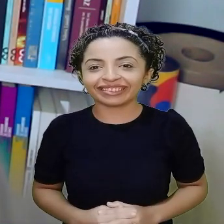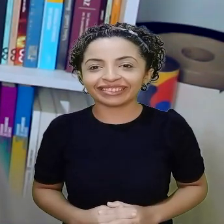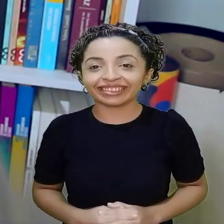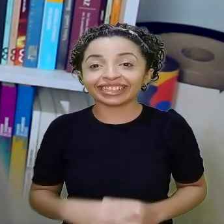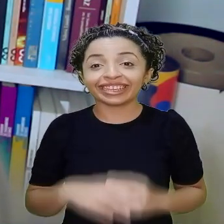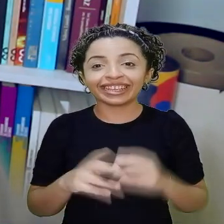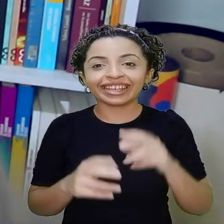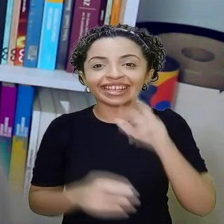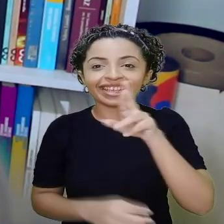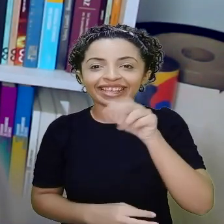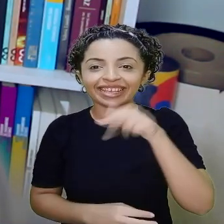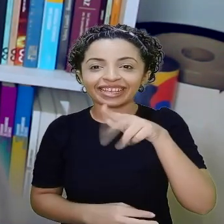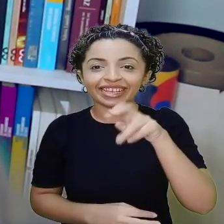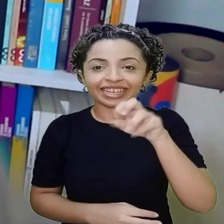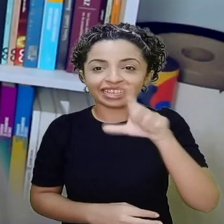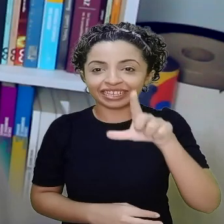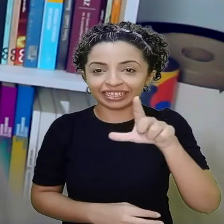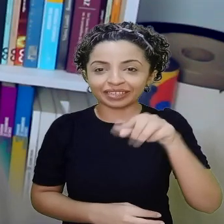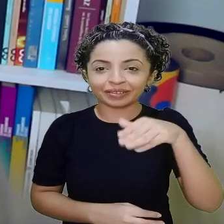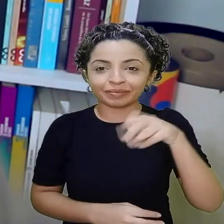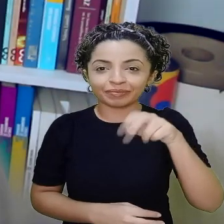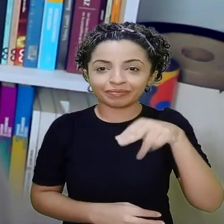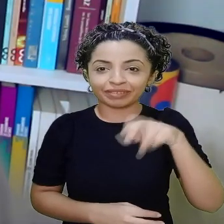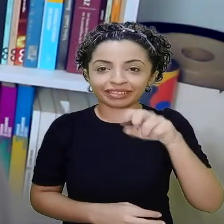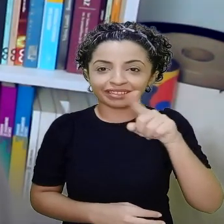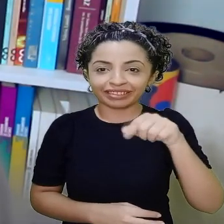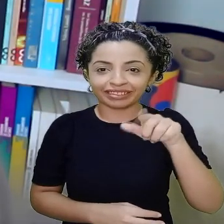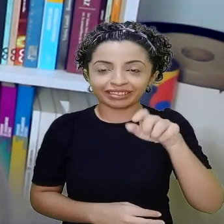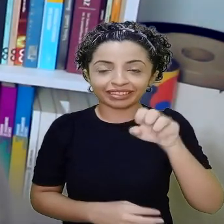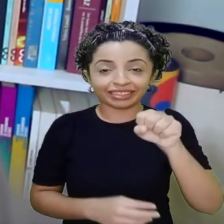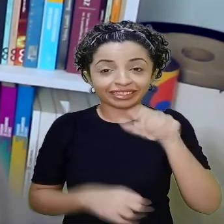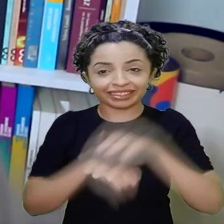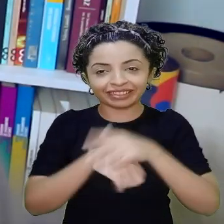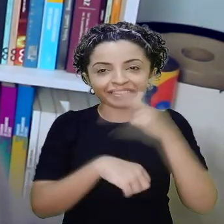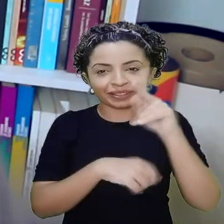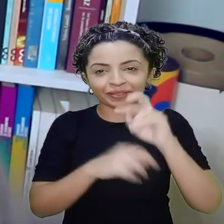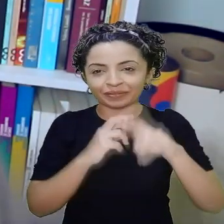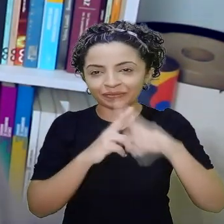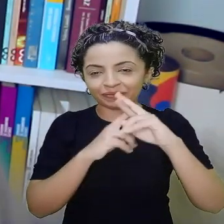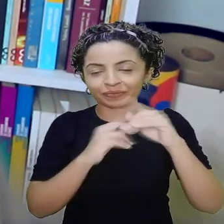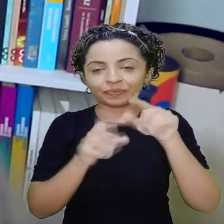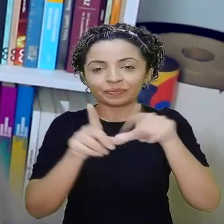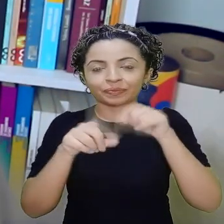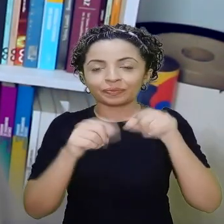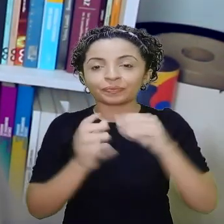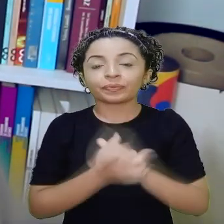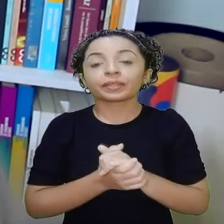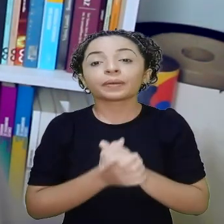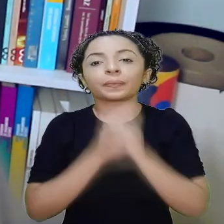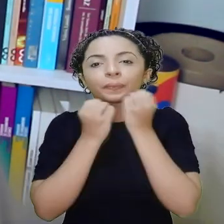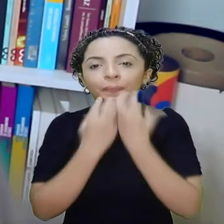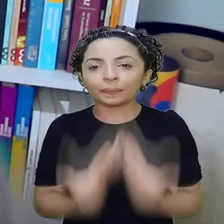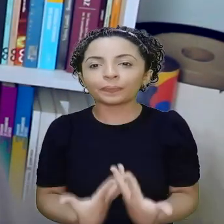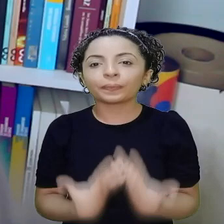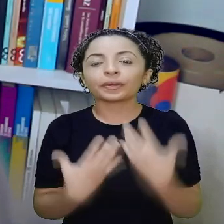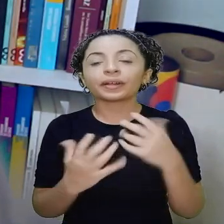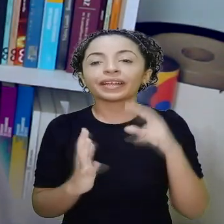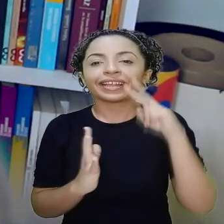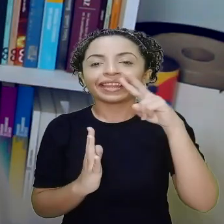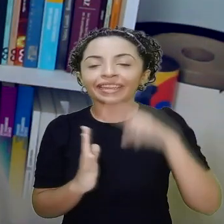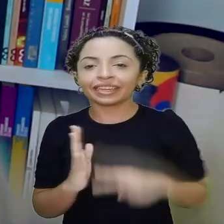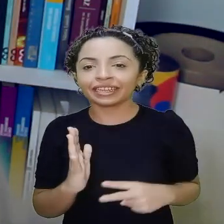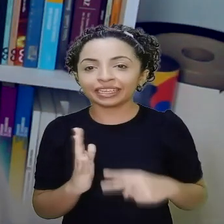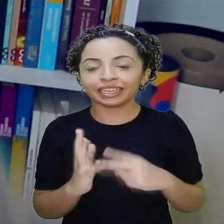da deixa eu ver aqui, da da Raquel Menezes, que é a editora da